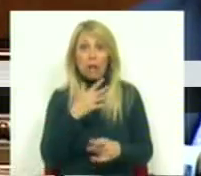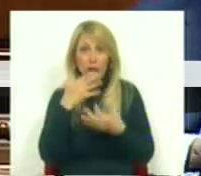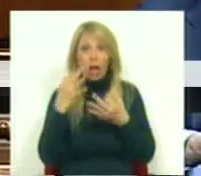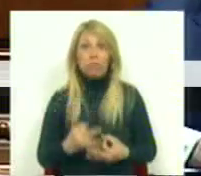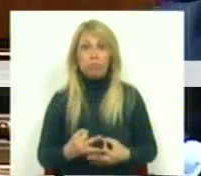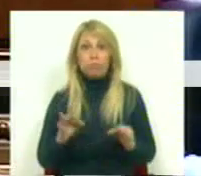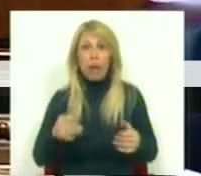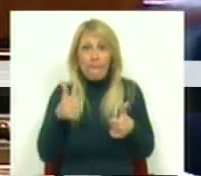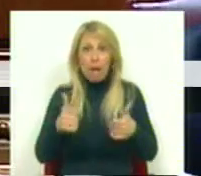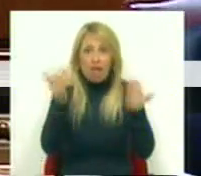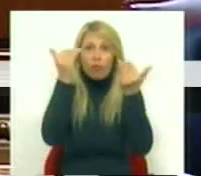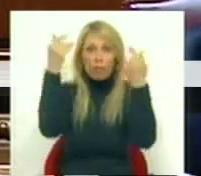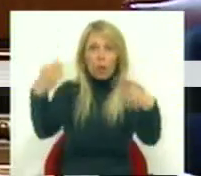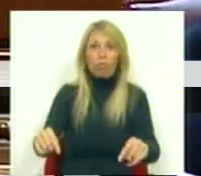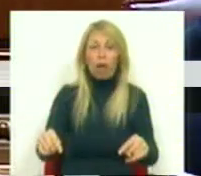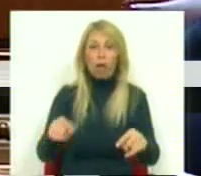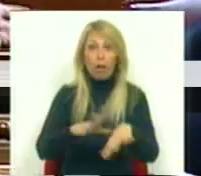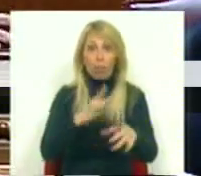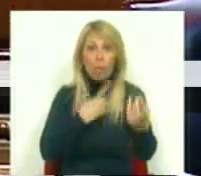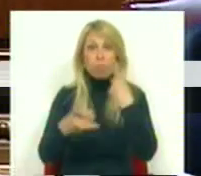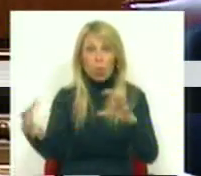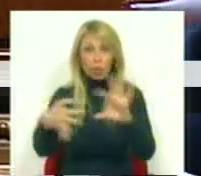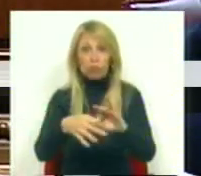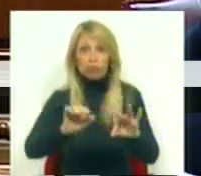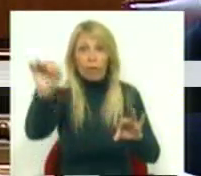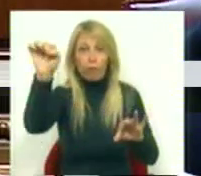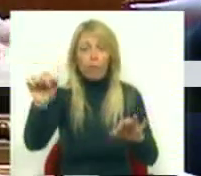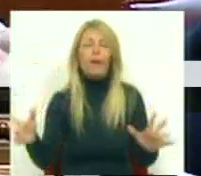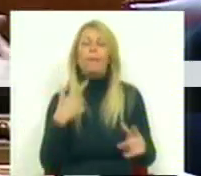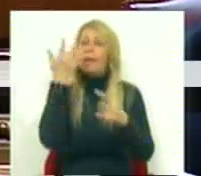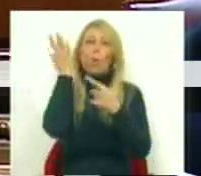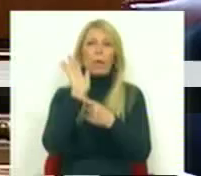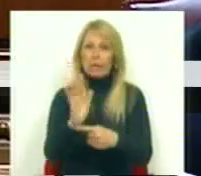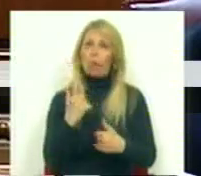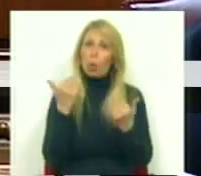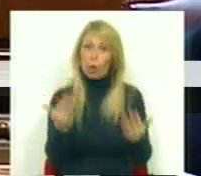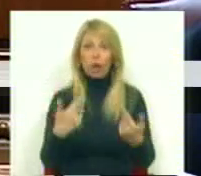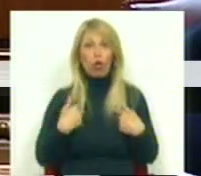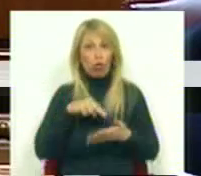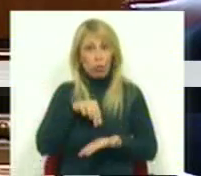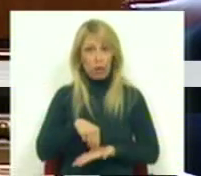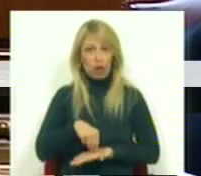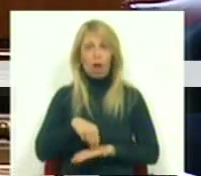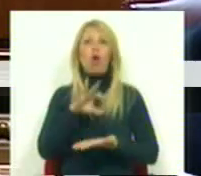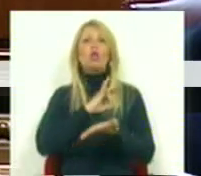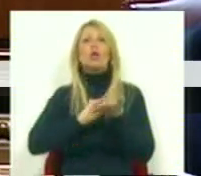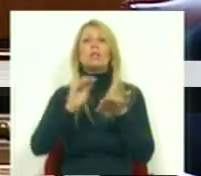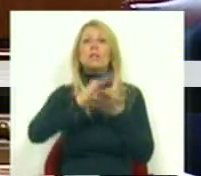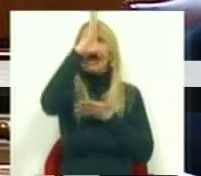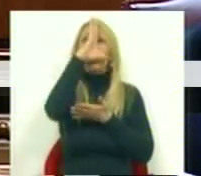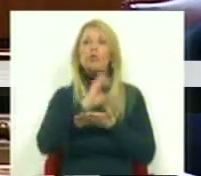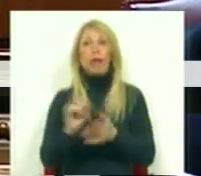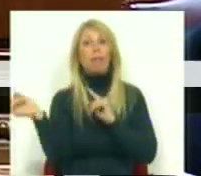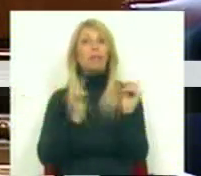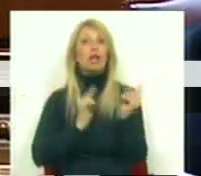informadas nas perguntas que os senhores deputados fazem. Dou-lhe justamente esse exemplo. Enquanto aqui estava o senhor Secretário de Estado